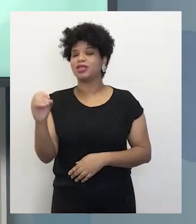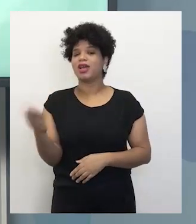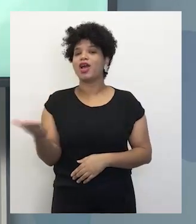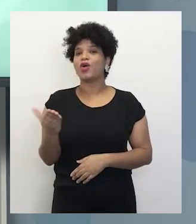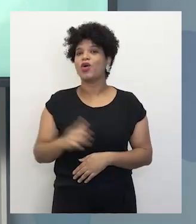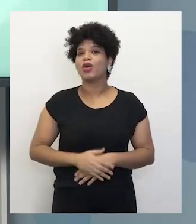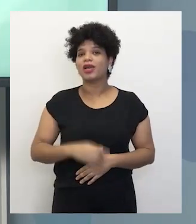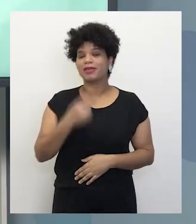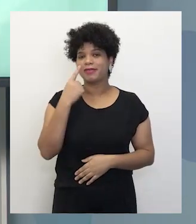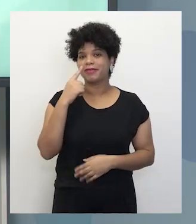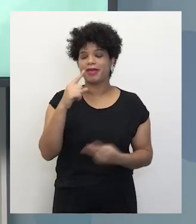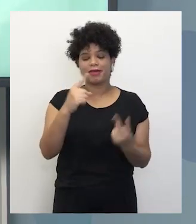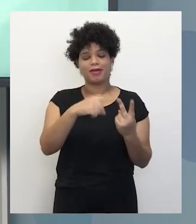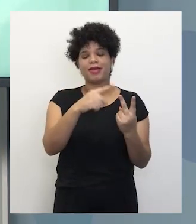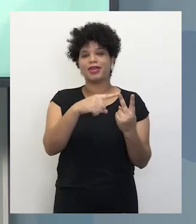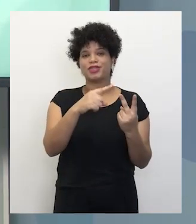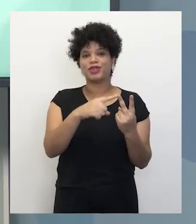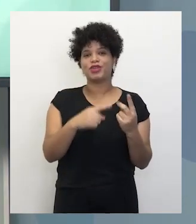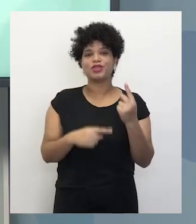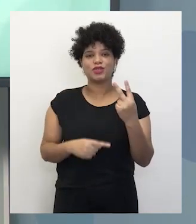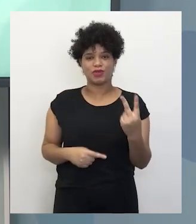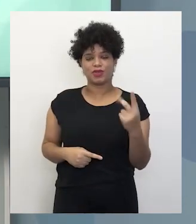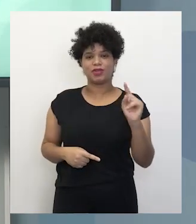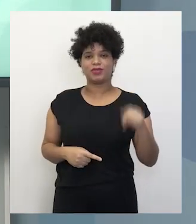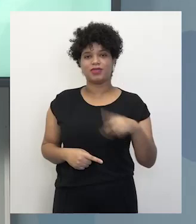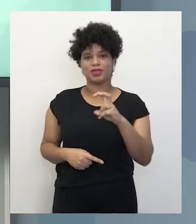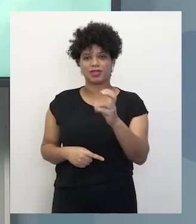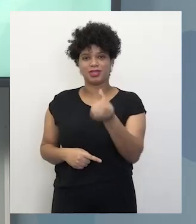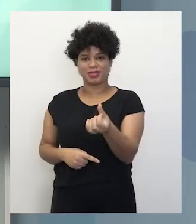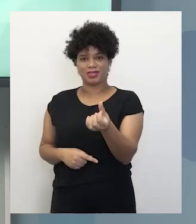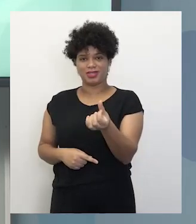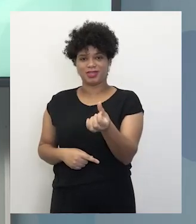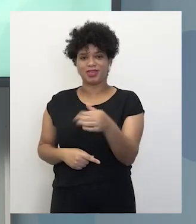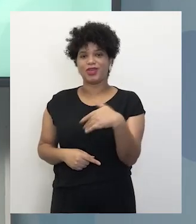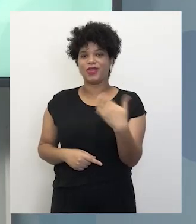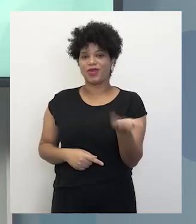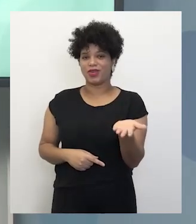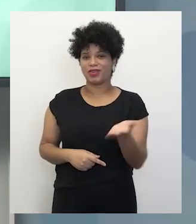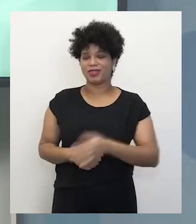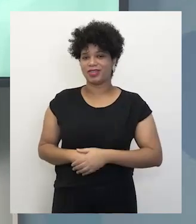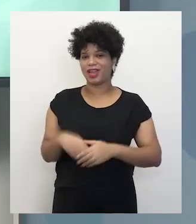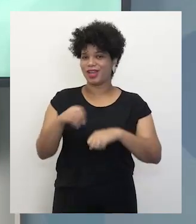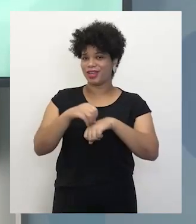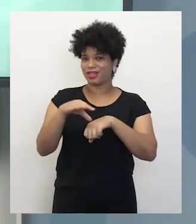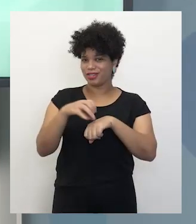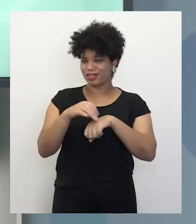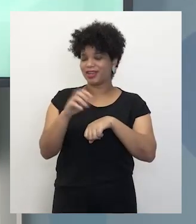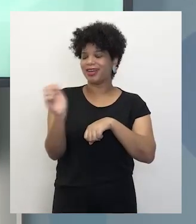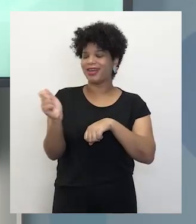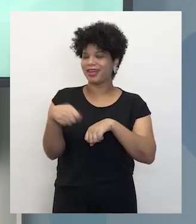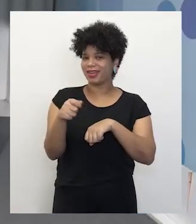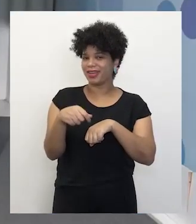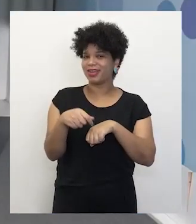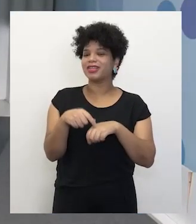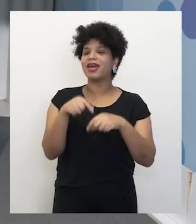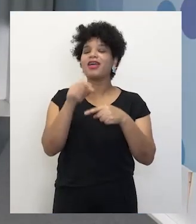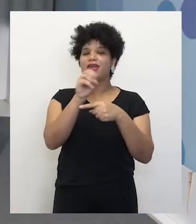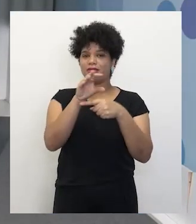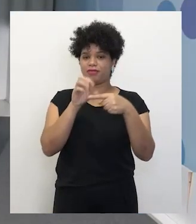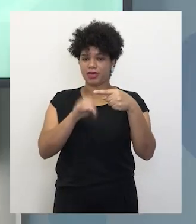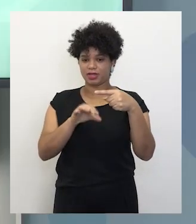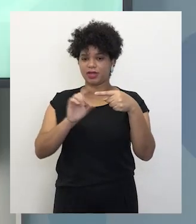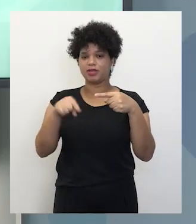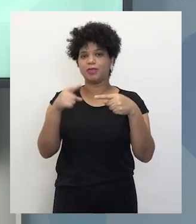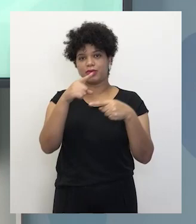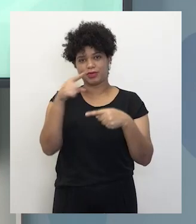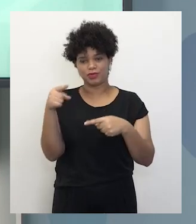saber qual é a raiz quadrada de 2,56. A minha dica é colocar na forma de fração, não é isso? Sim. E aí depois vocês